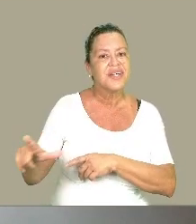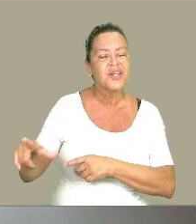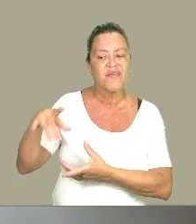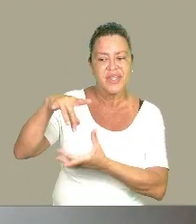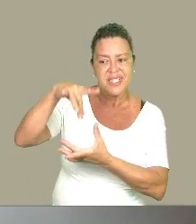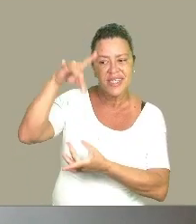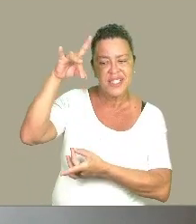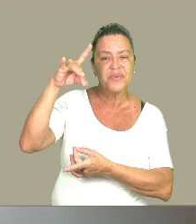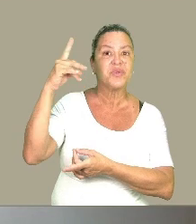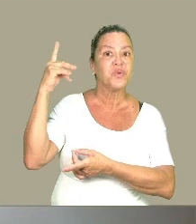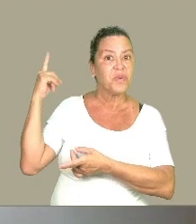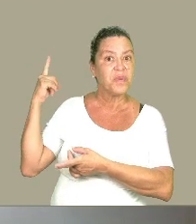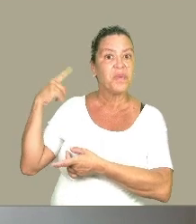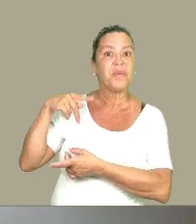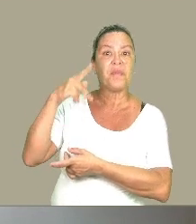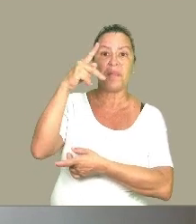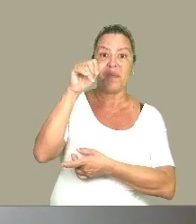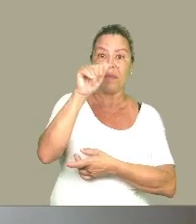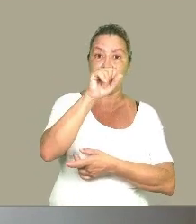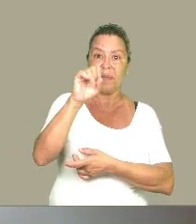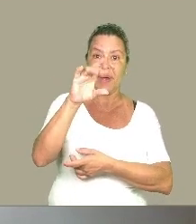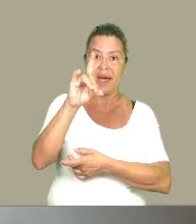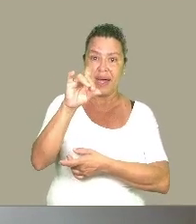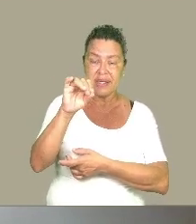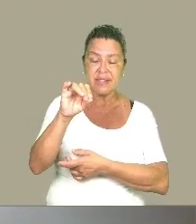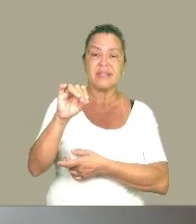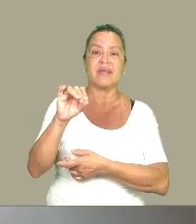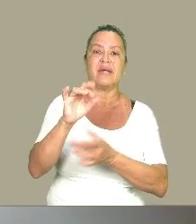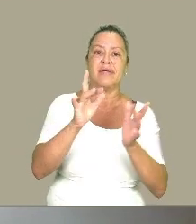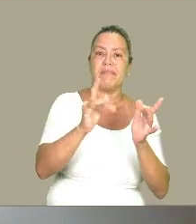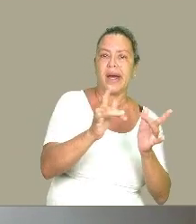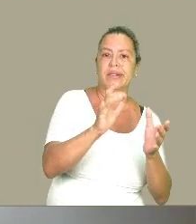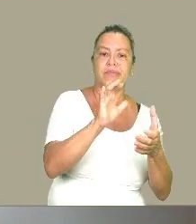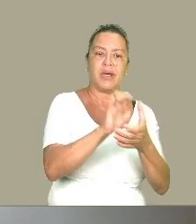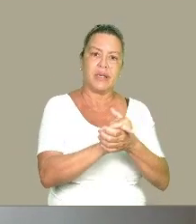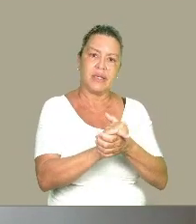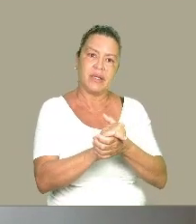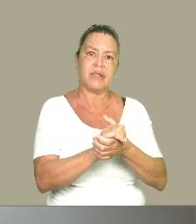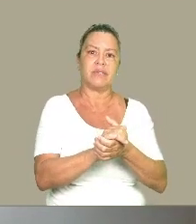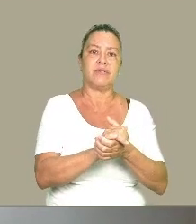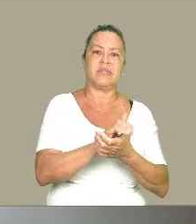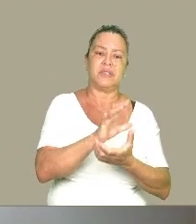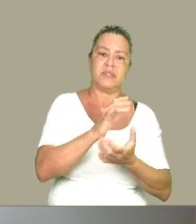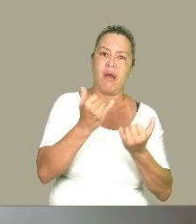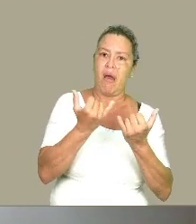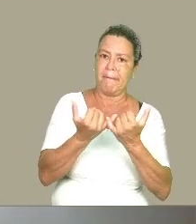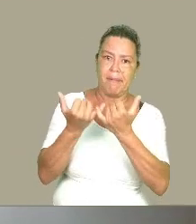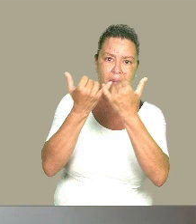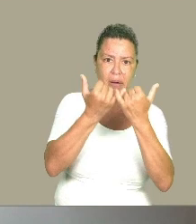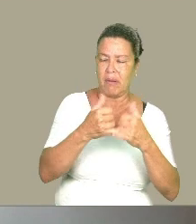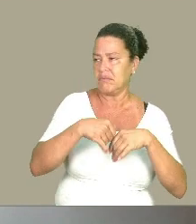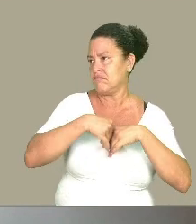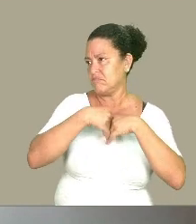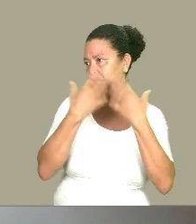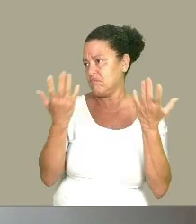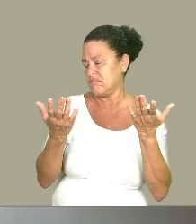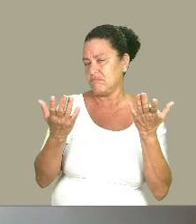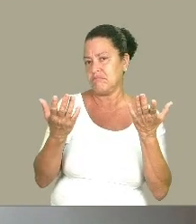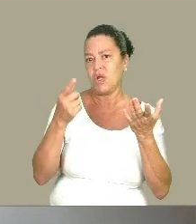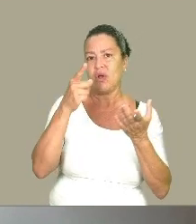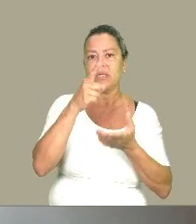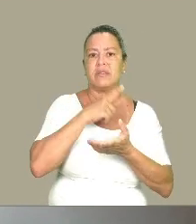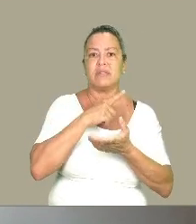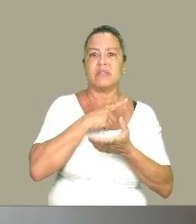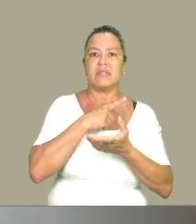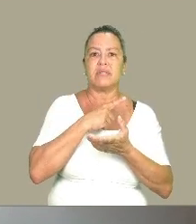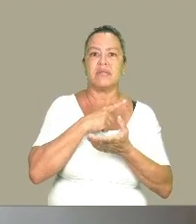do pretérito, né? Agora na nossa condição de namorado, de marido, de amante, de alguém com quem temos